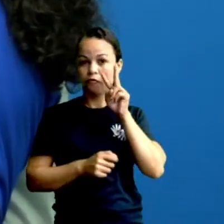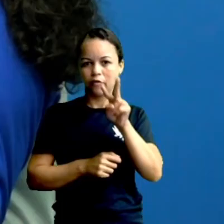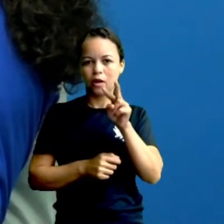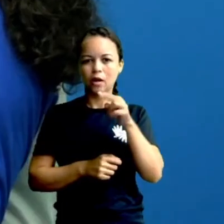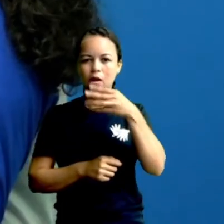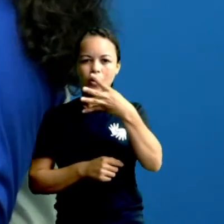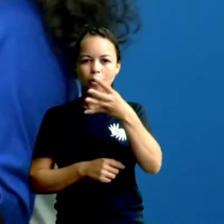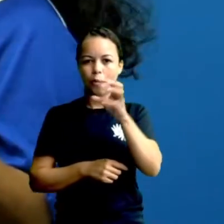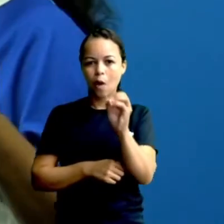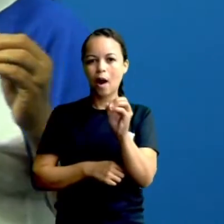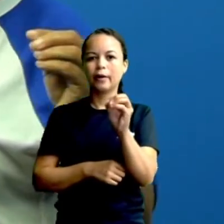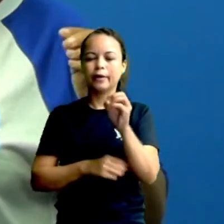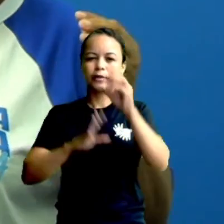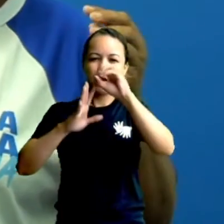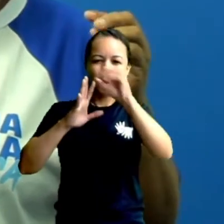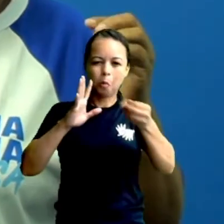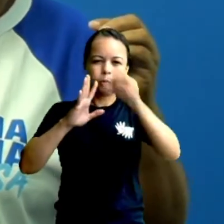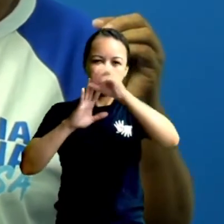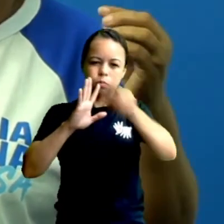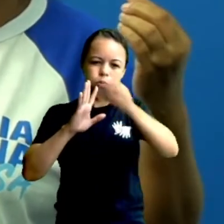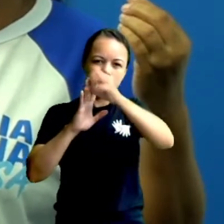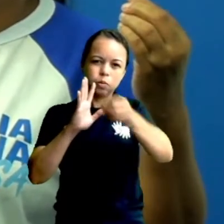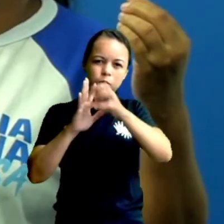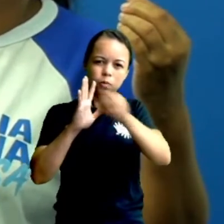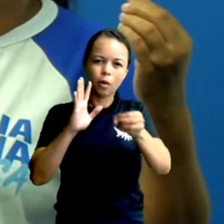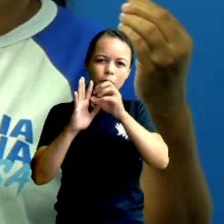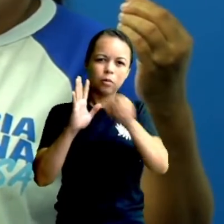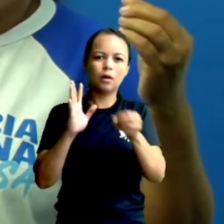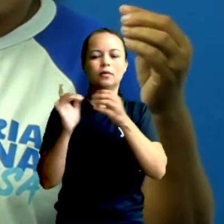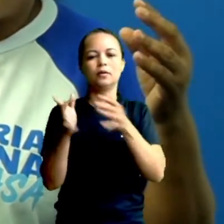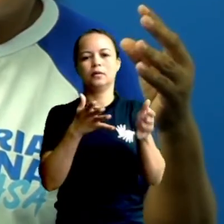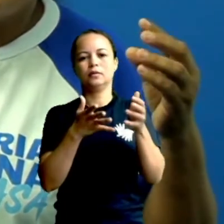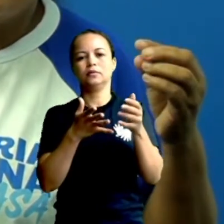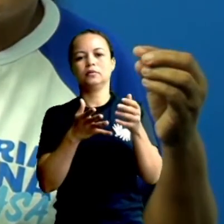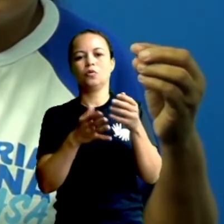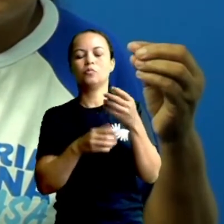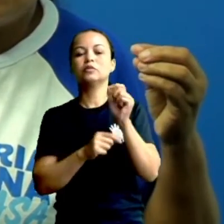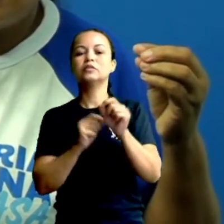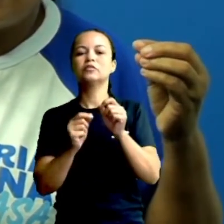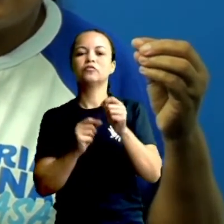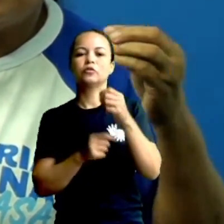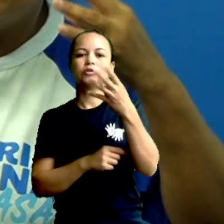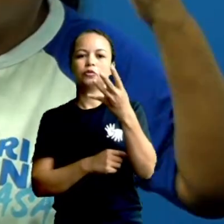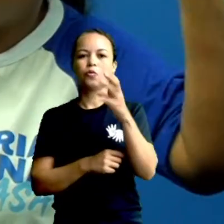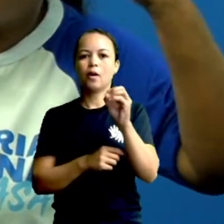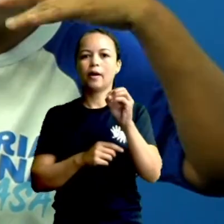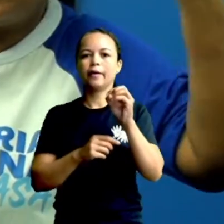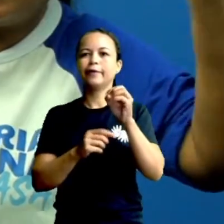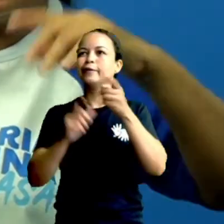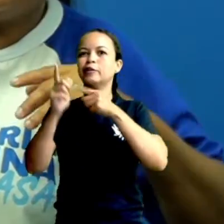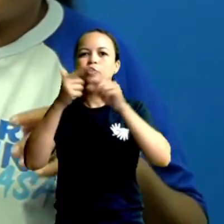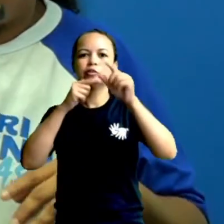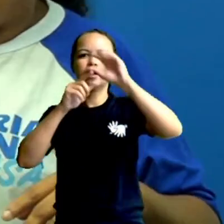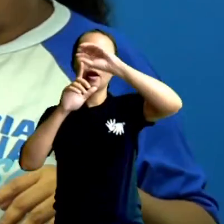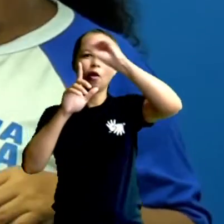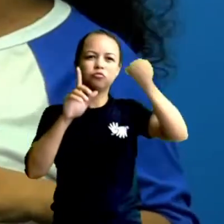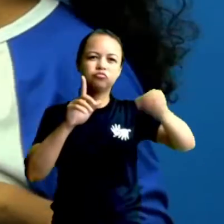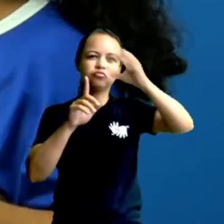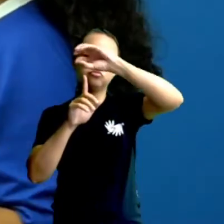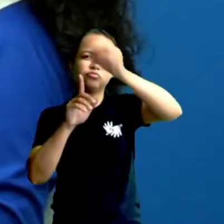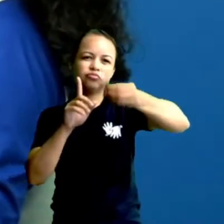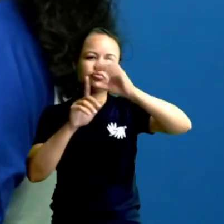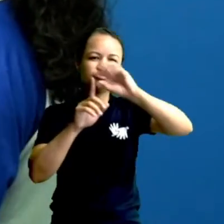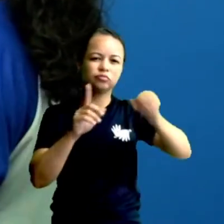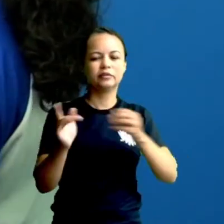40 meteoros por hora? Isso quer dizer o quê? Como se fossem 40 estrelas cadentes por hora caindo. Já